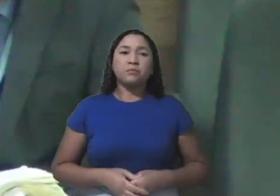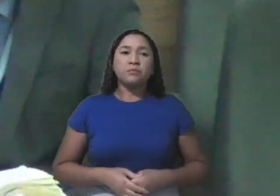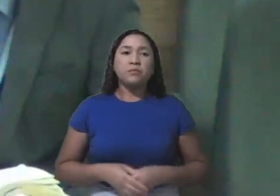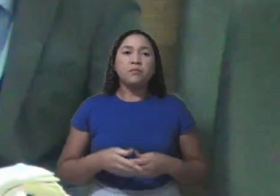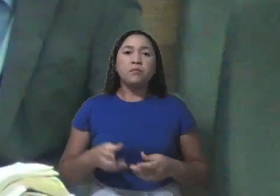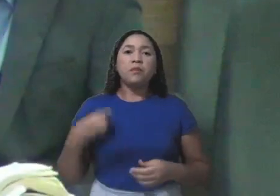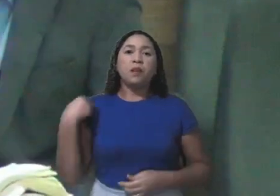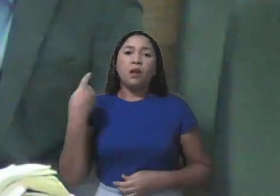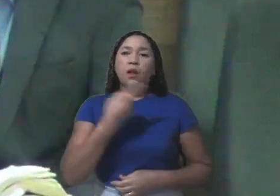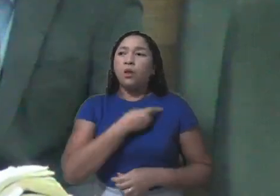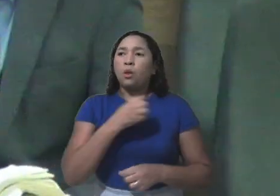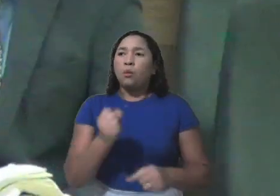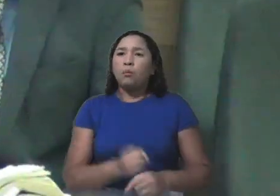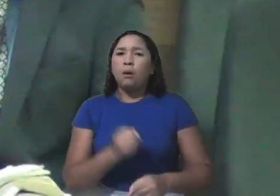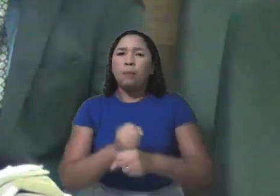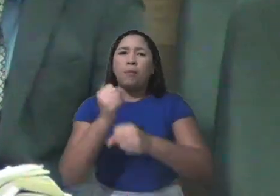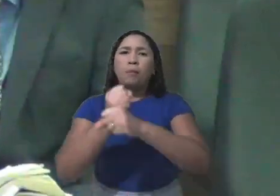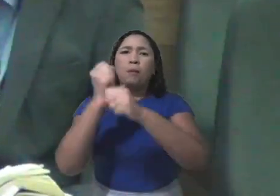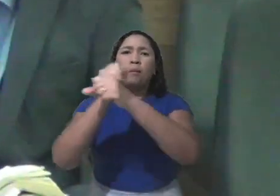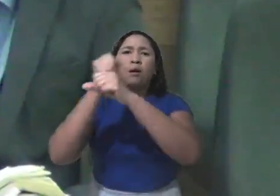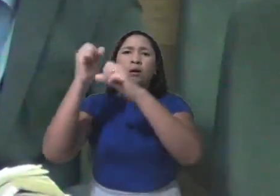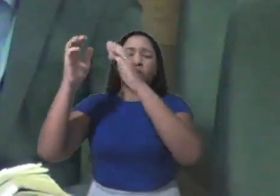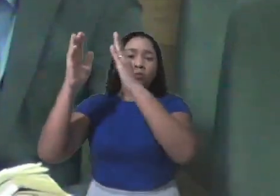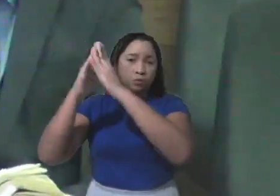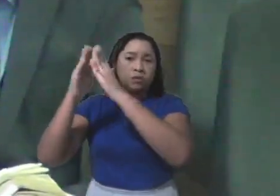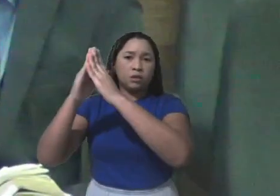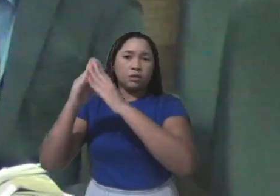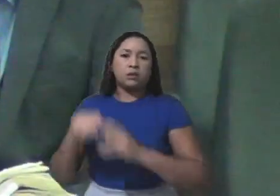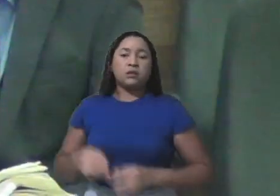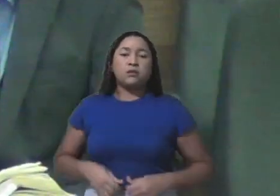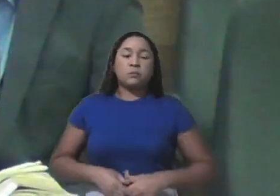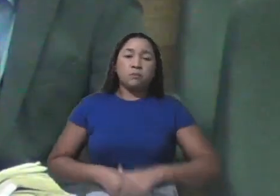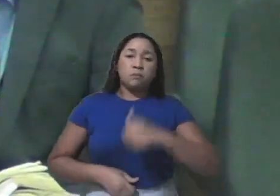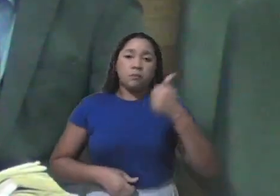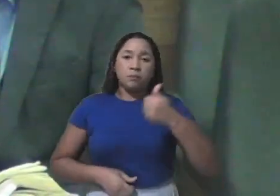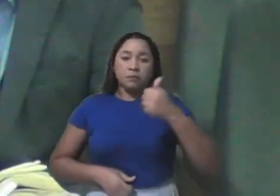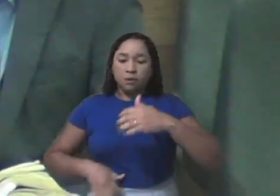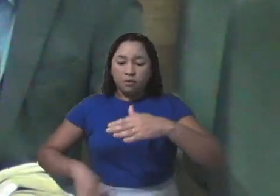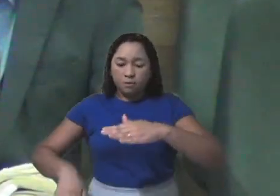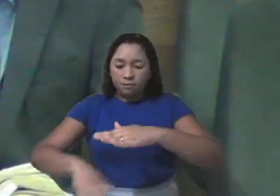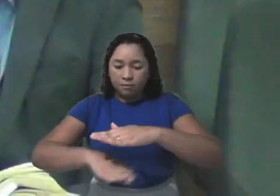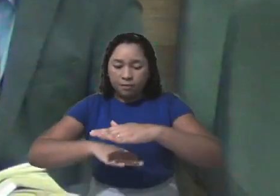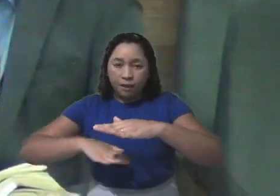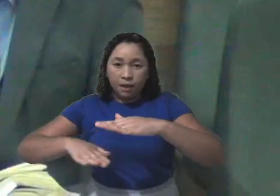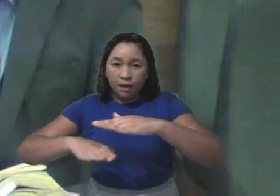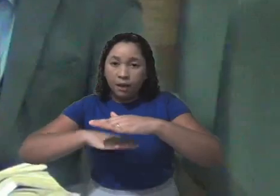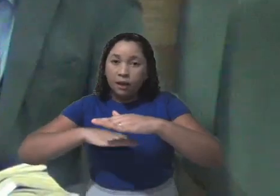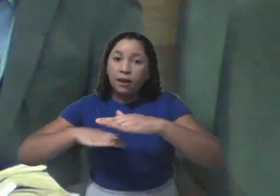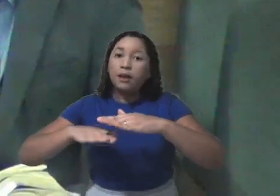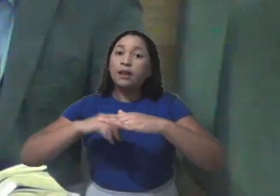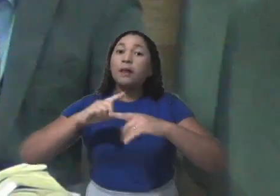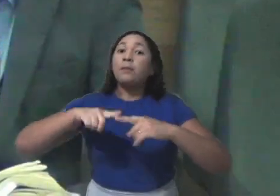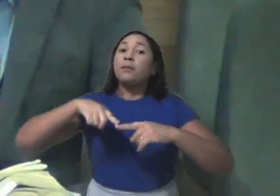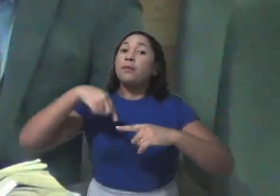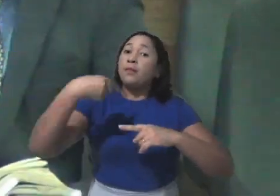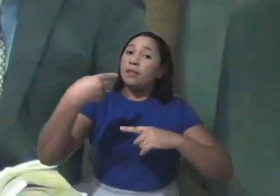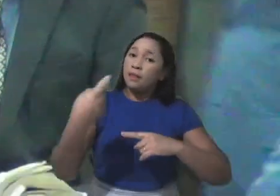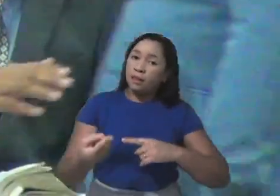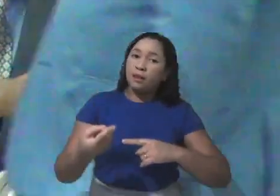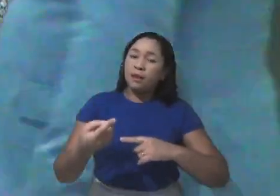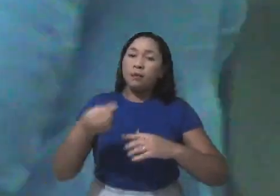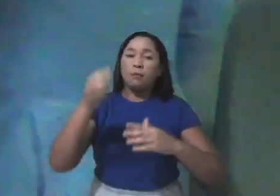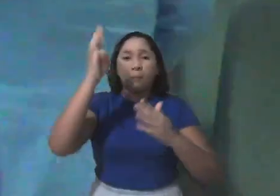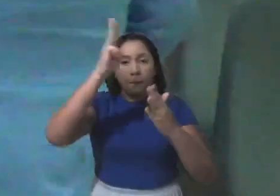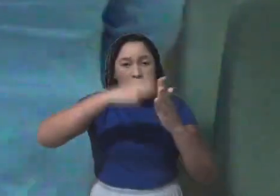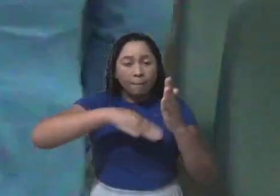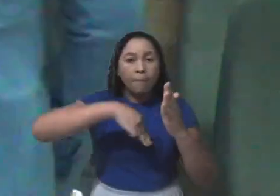casa, construímos primeiro a sapata, as colunas, para depois começarmos a embelezar a construção.